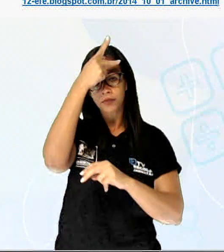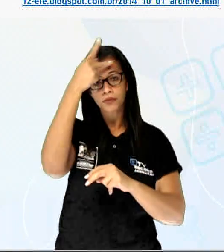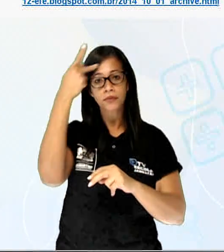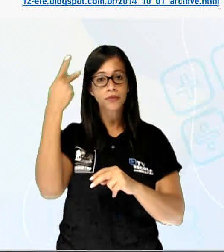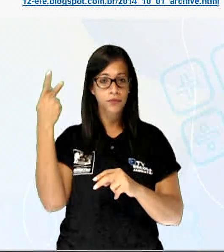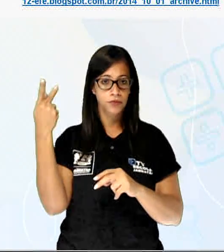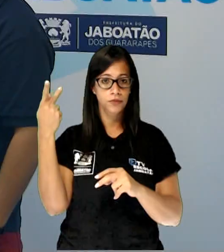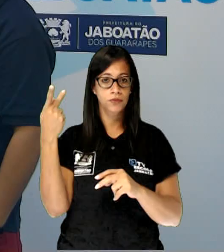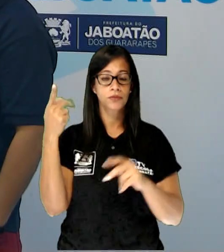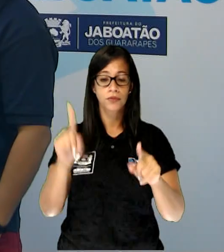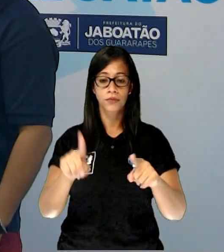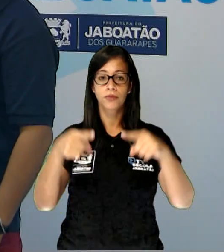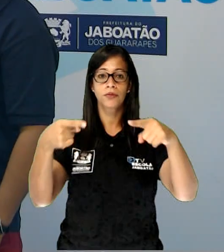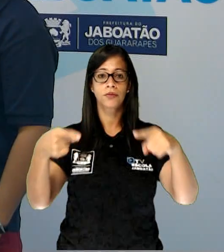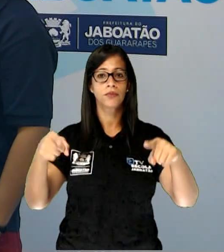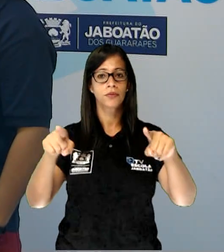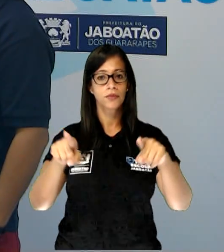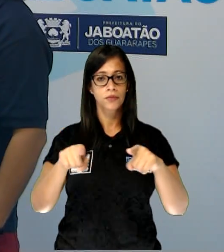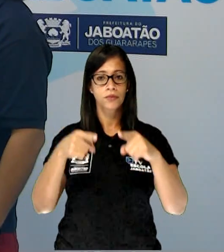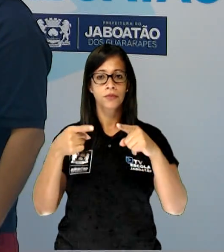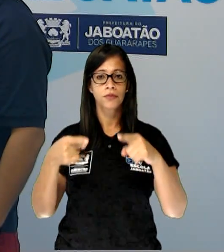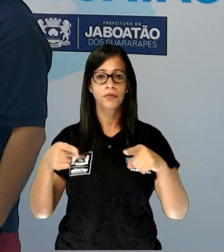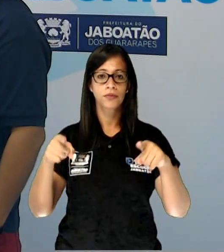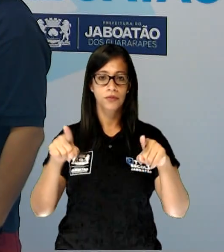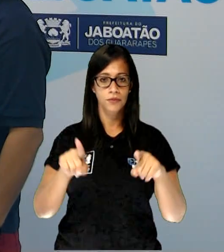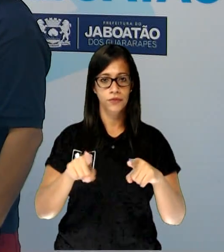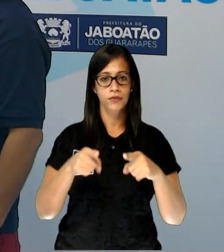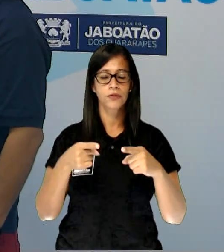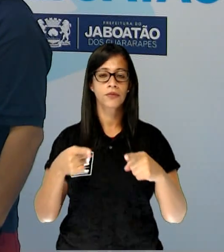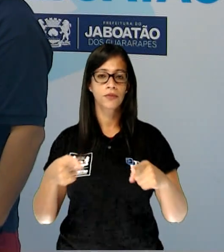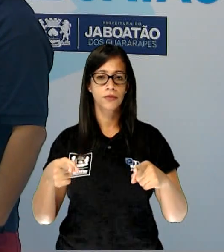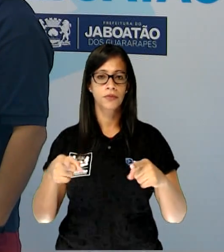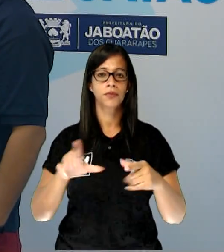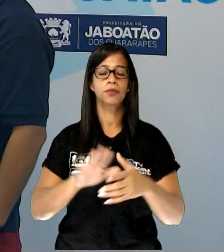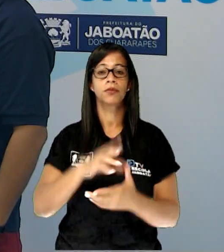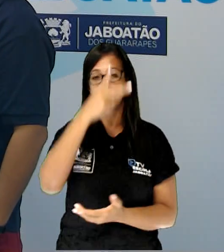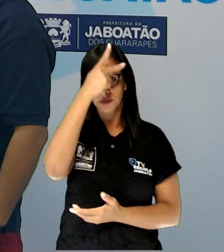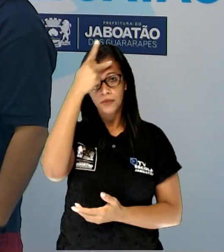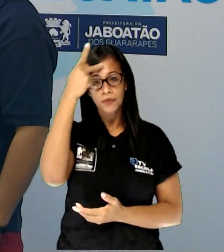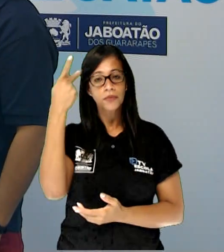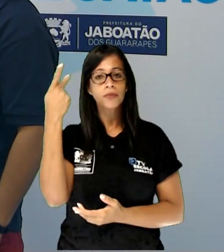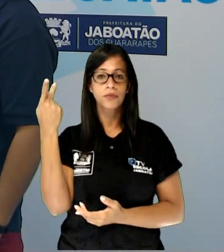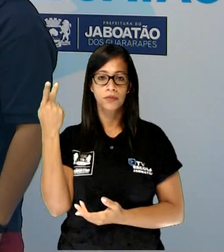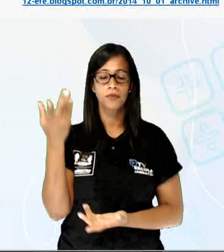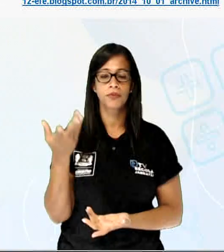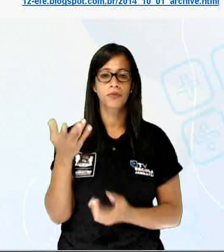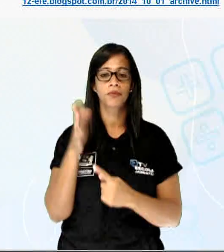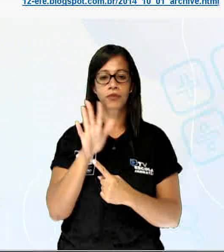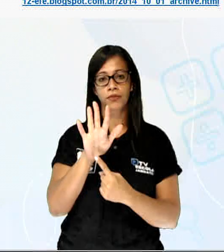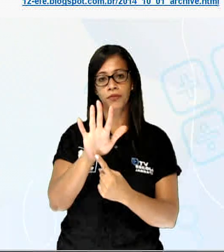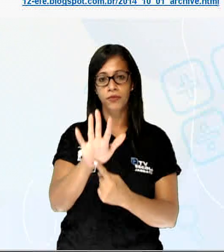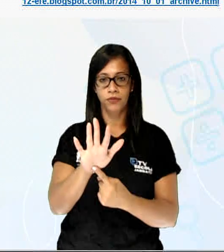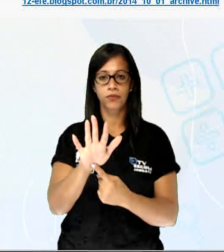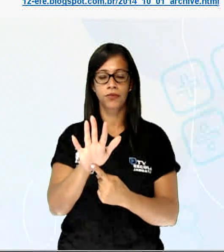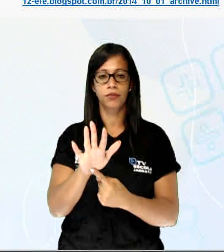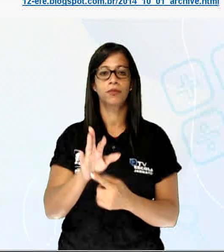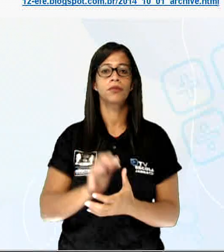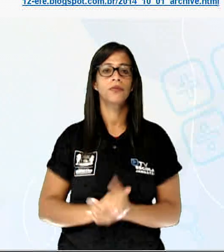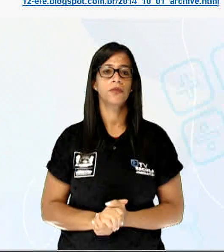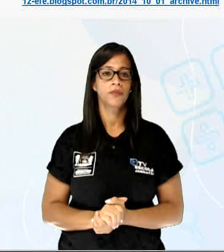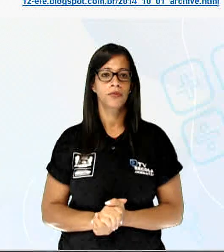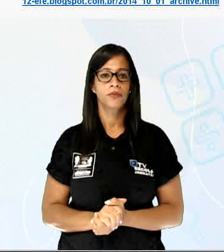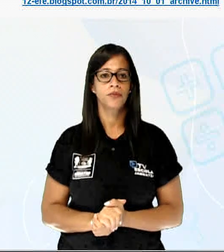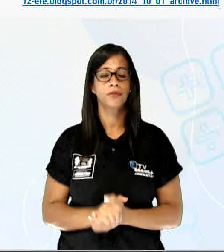orquestra ficava aqui, onde ficavam os bailarinos, onde ficavam os músicos. Então, por esse motivo, a